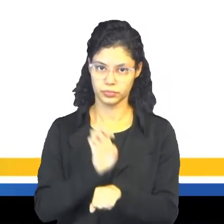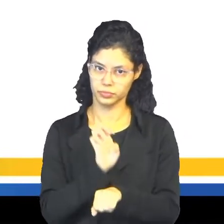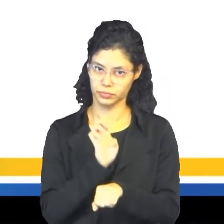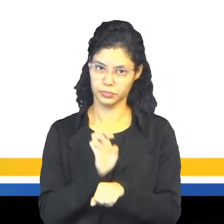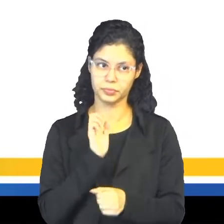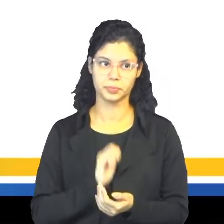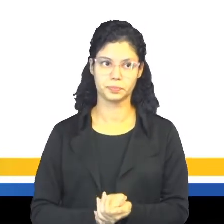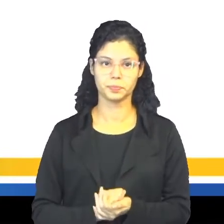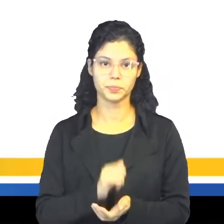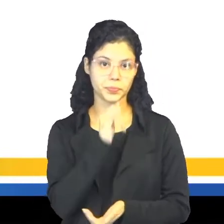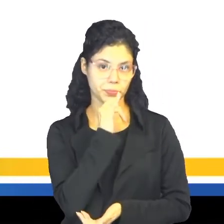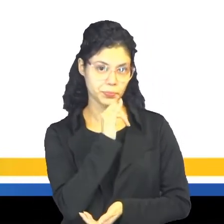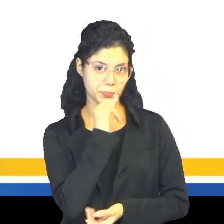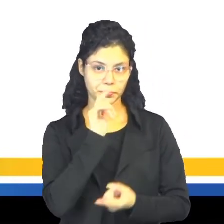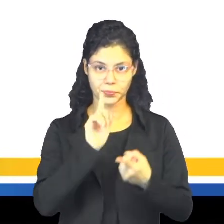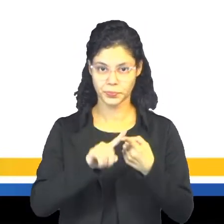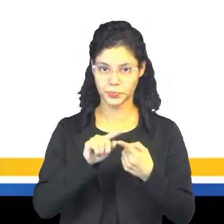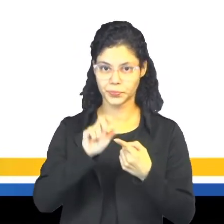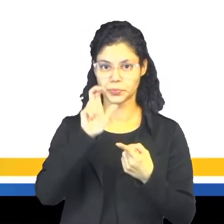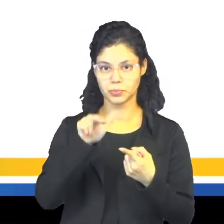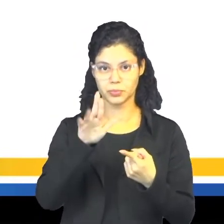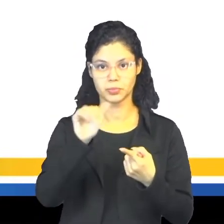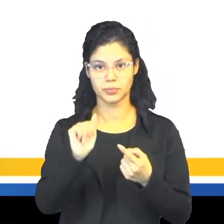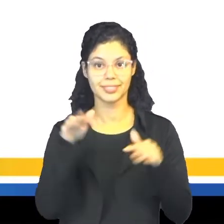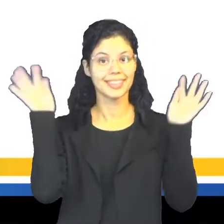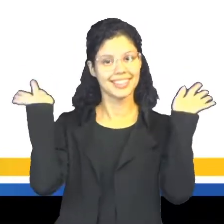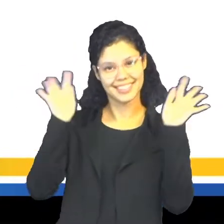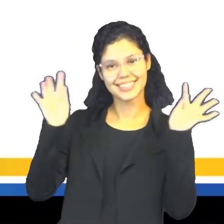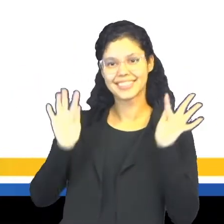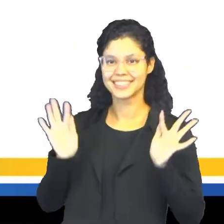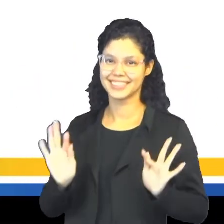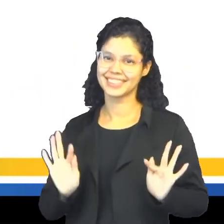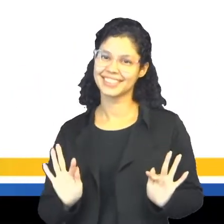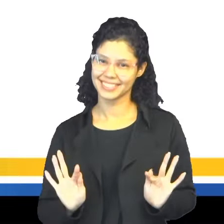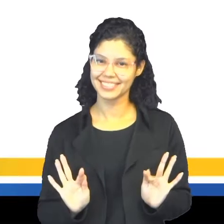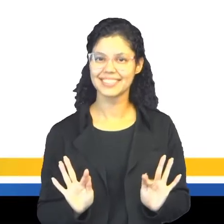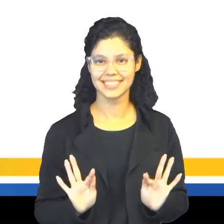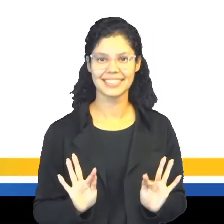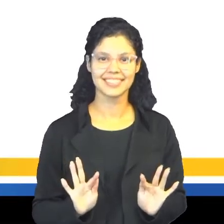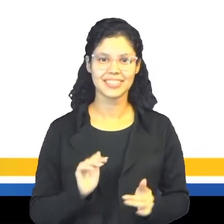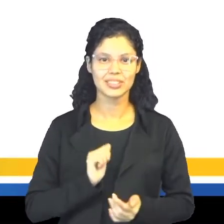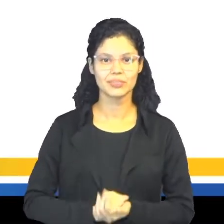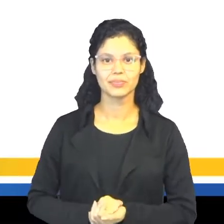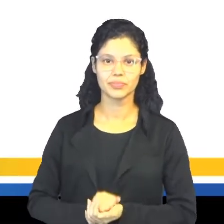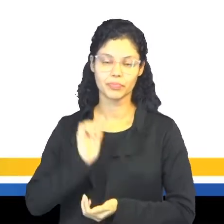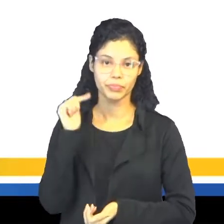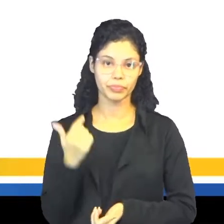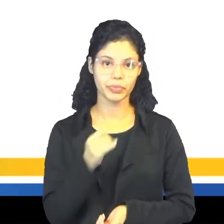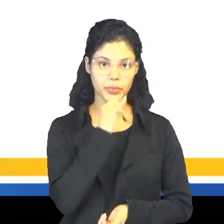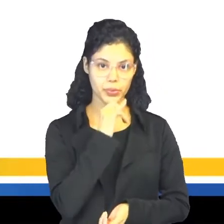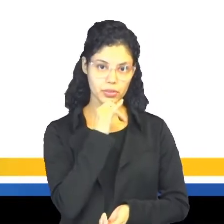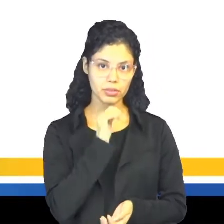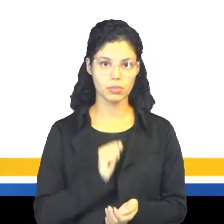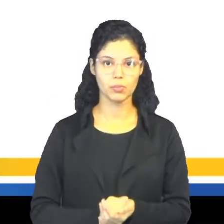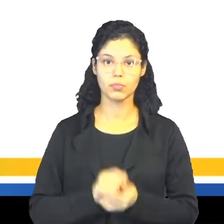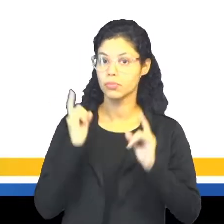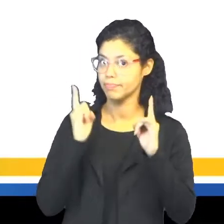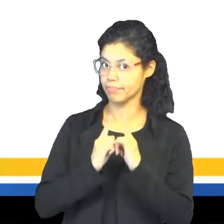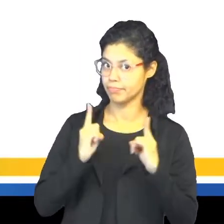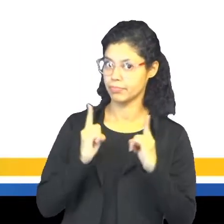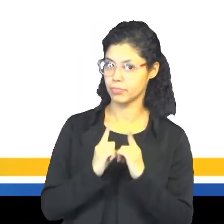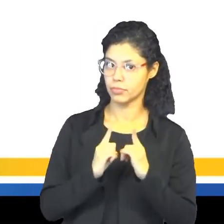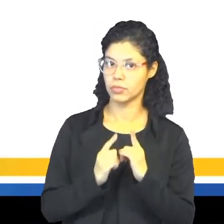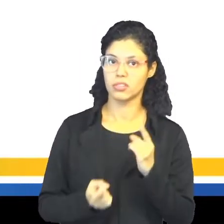estado primeiro exemplo Luana está alegre o outro exemplo olha só